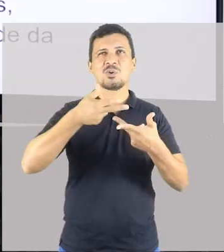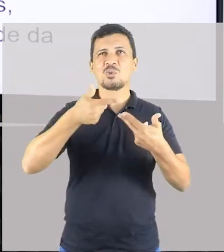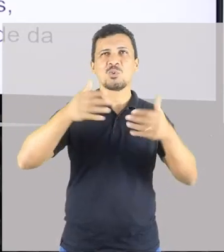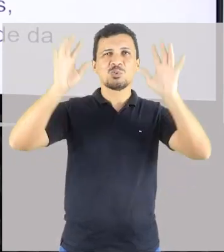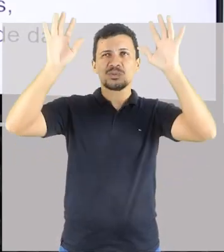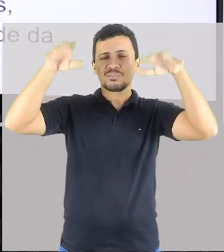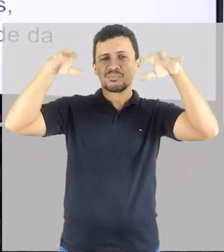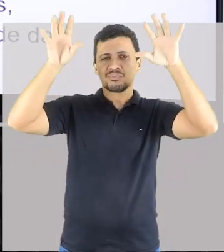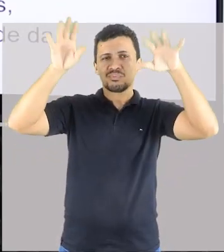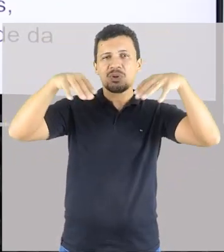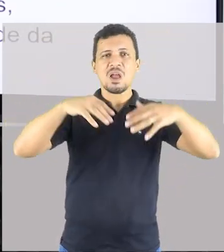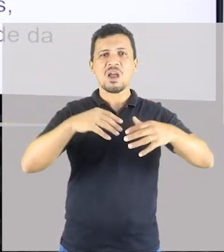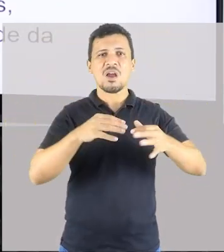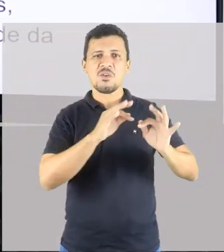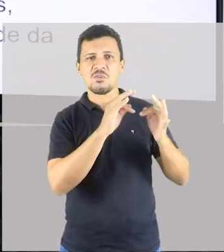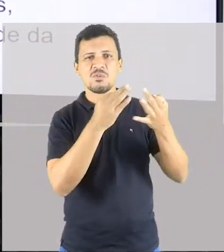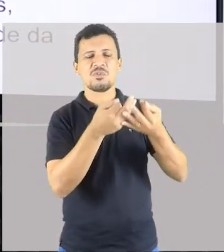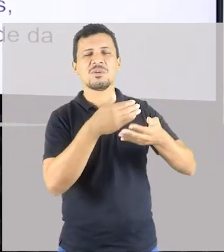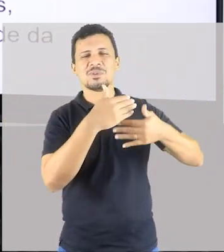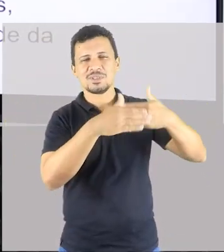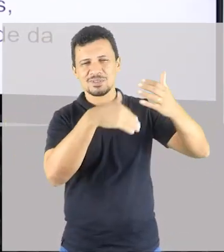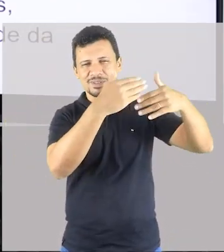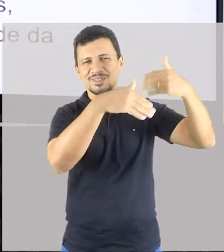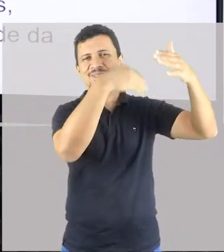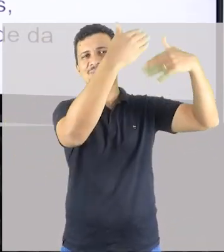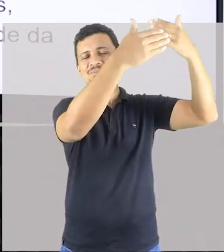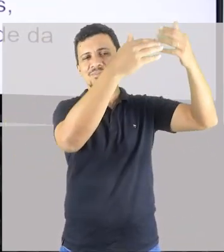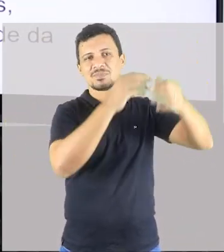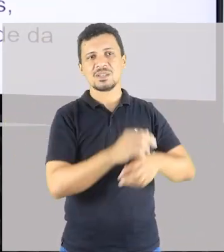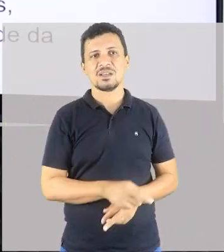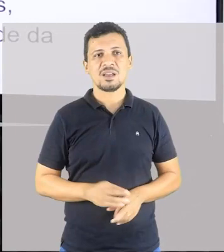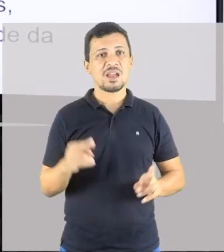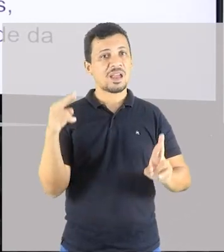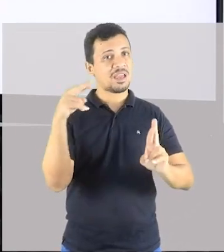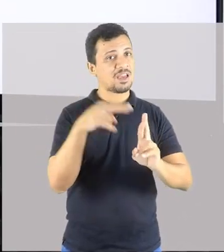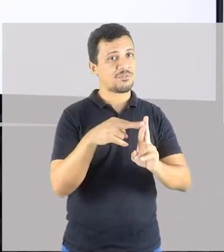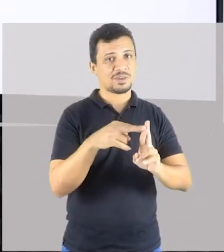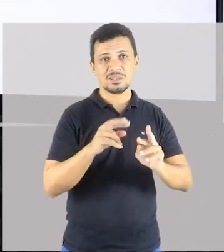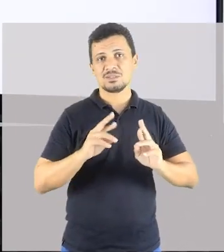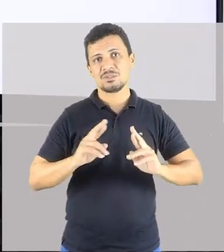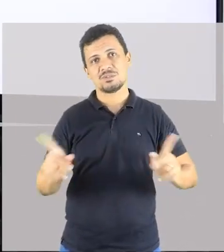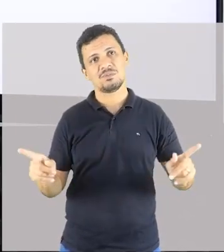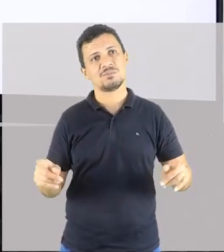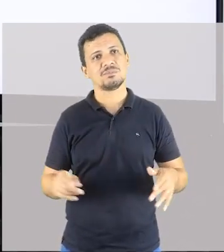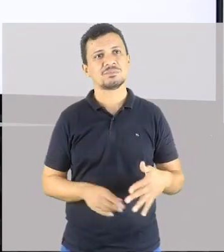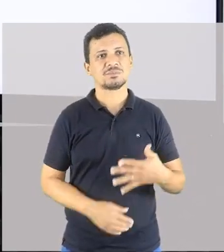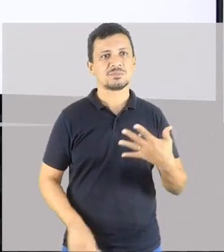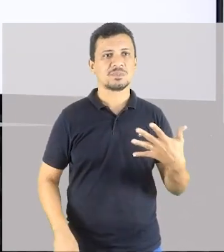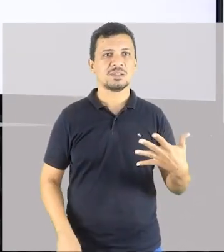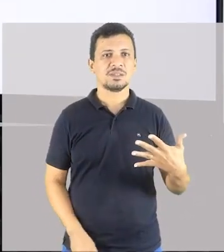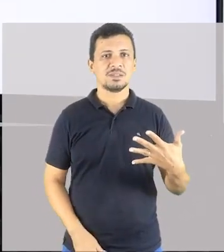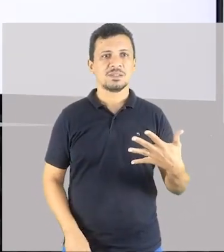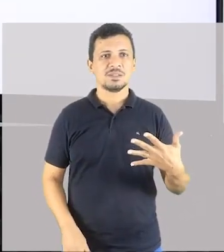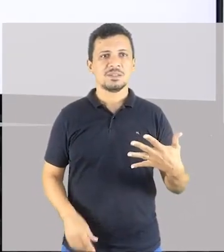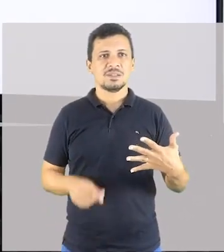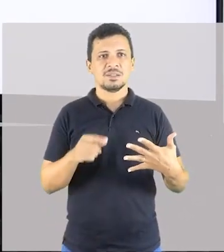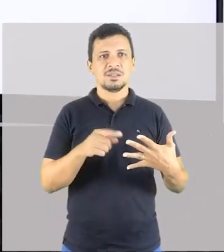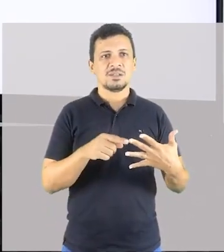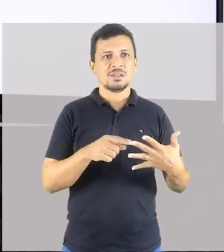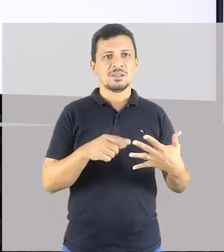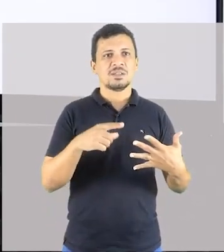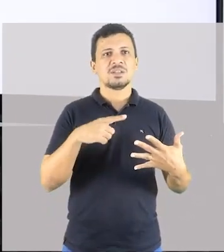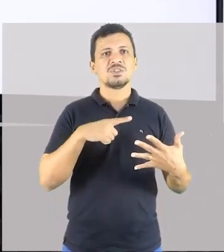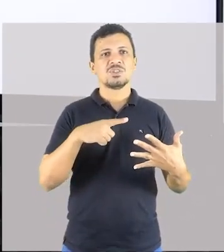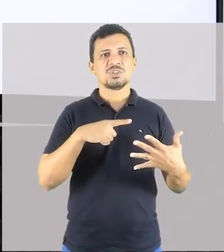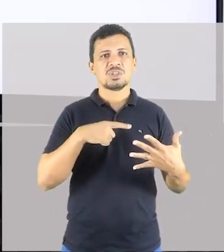chuva, a prosperidade da família, né? A referência aqui é do Fabiano e não da esposa dele, né? Tinha a consciência de que